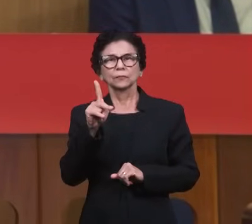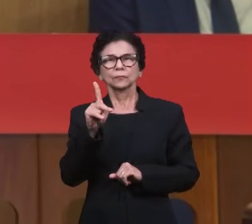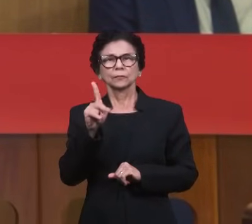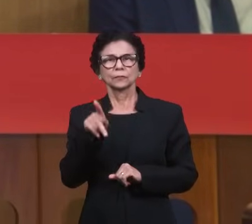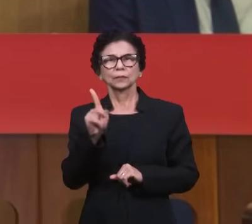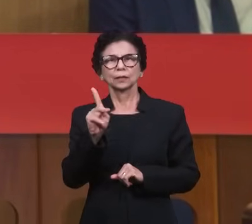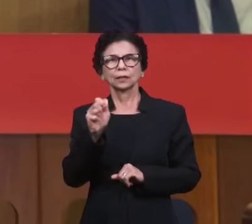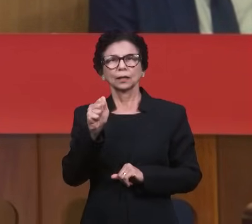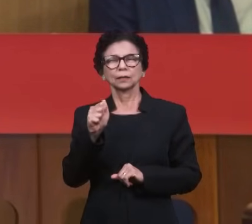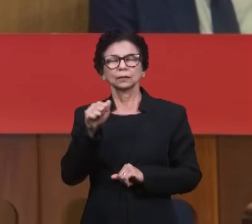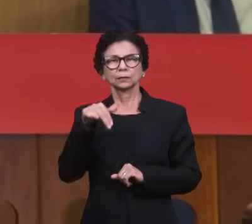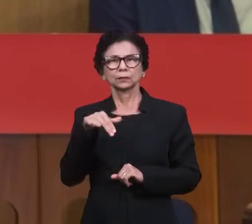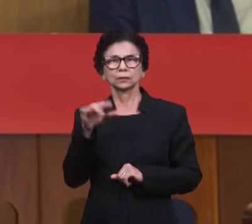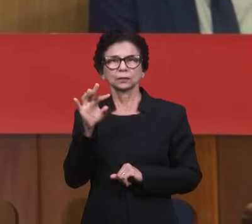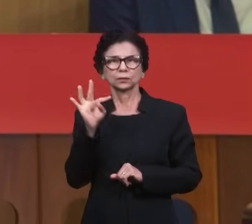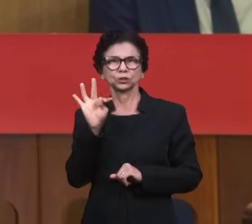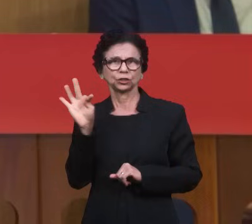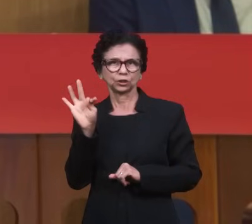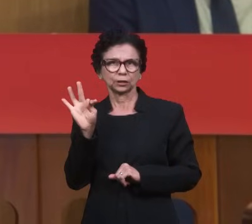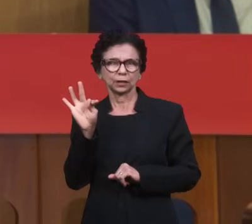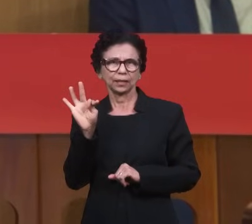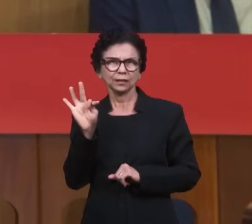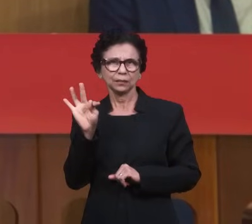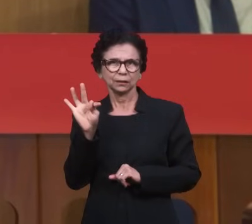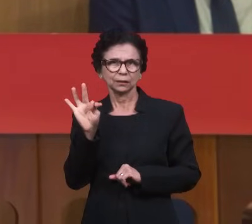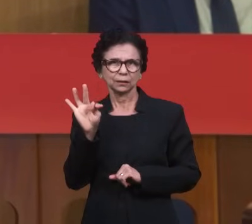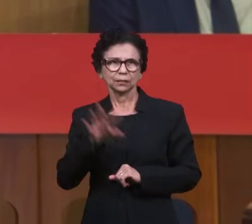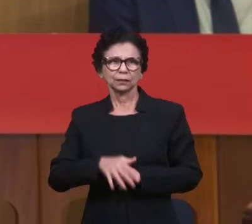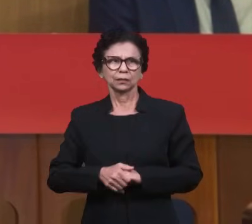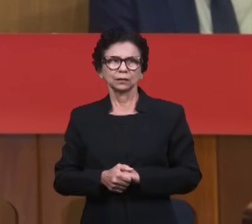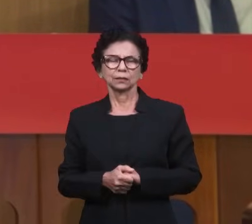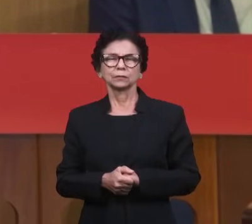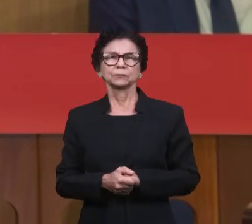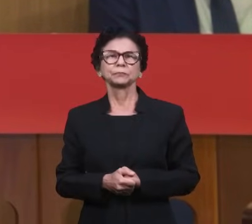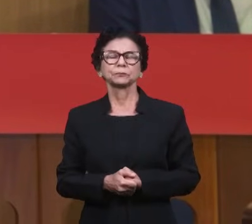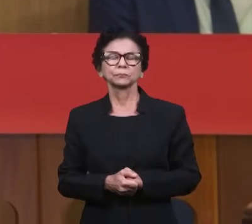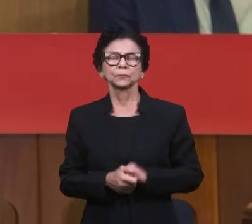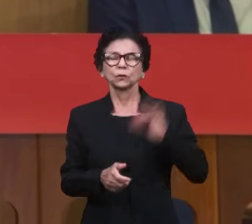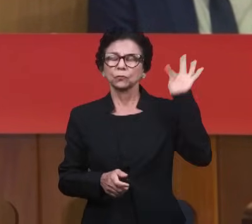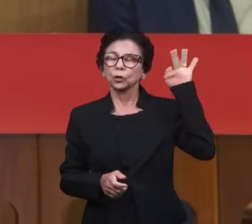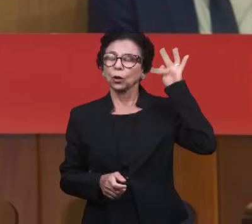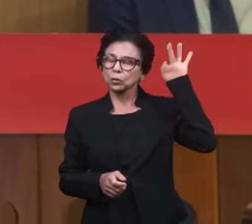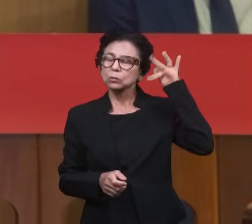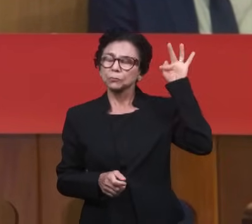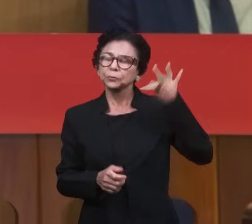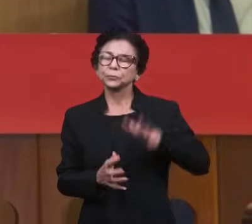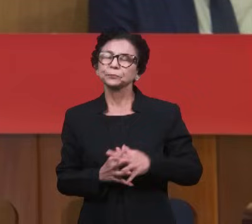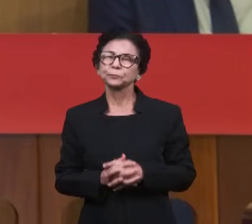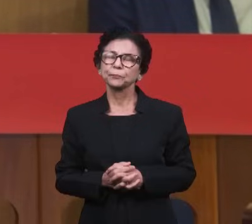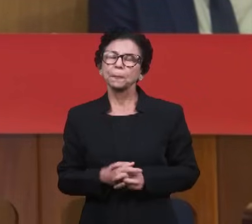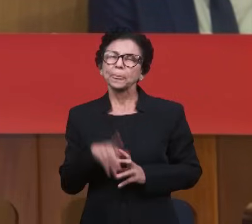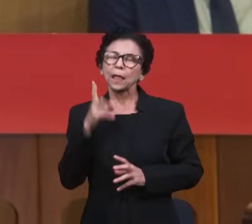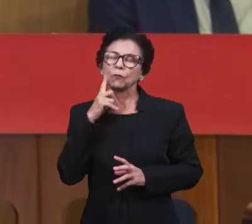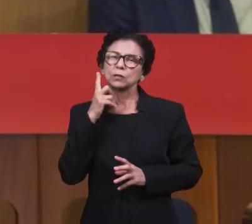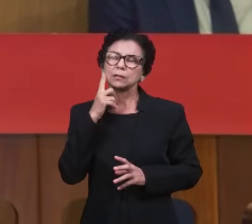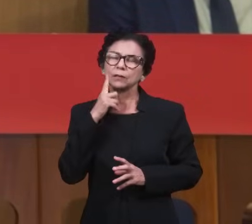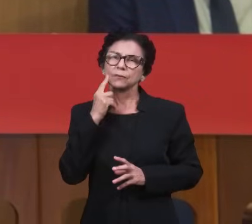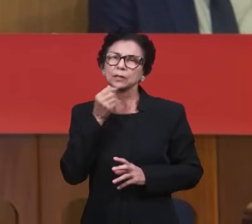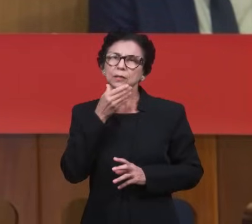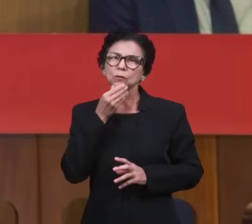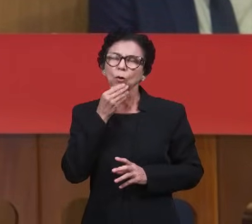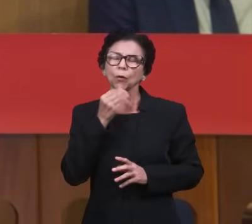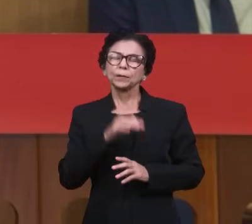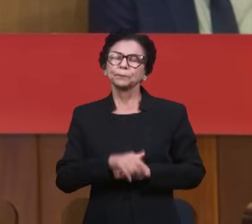teorética, é só teoria, e ele era racionalista. Kant, você vai encontrar aqui, Locke